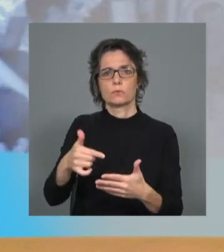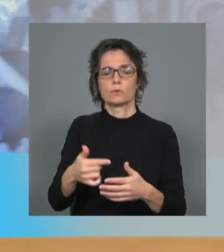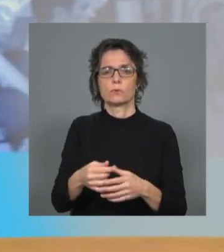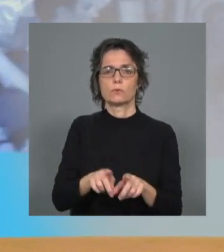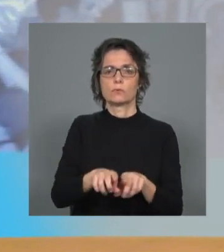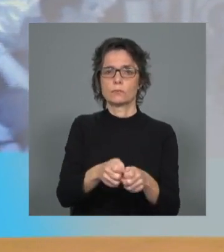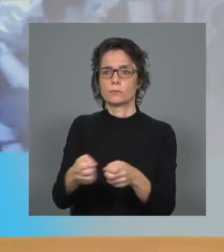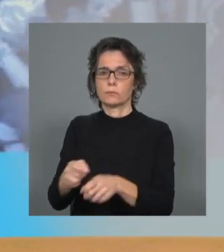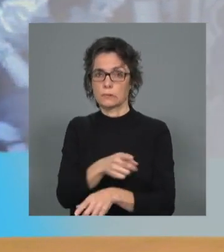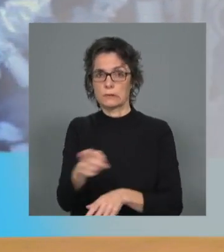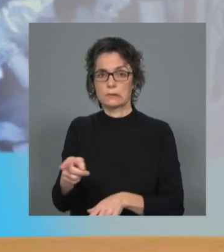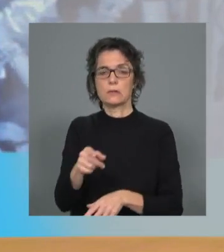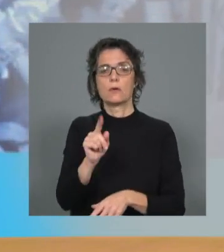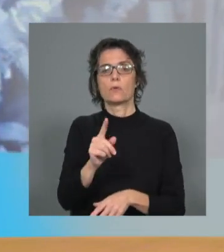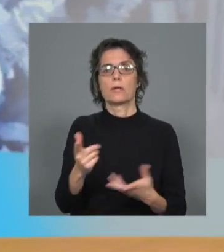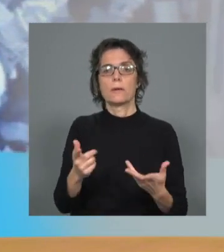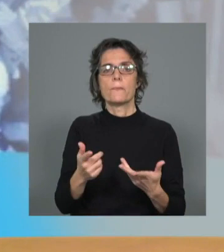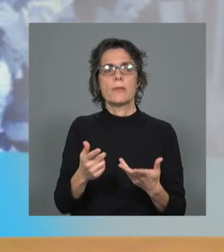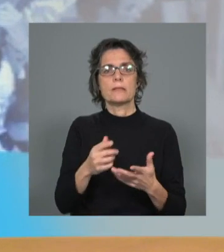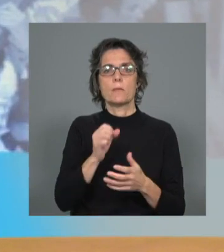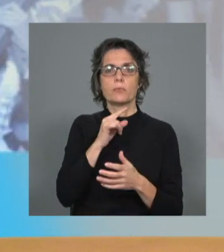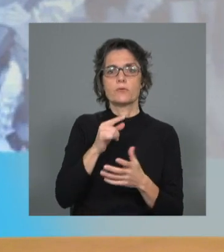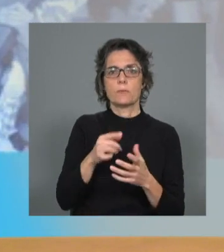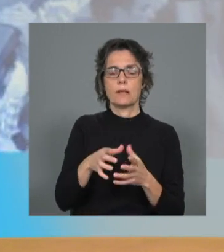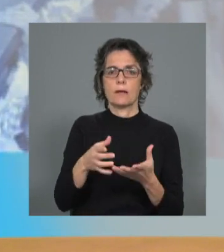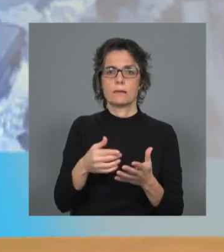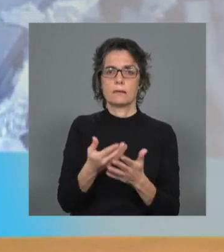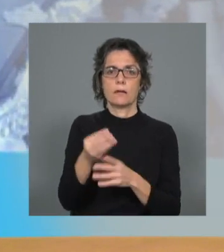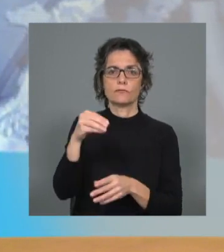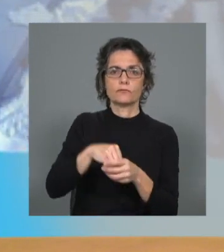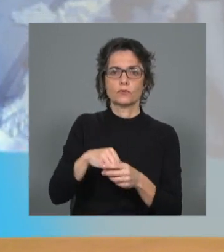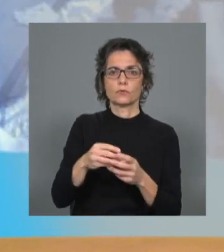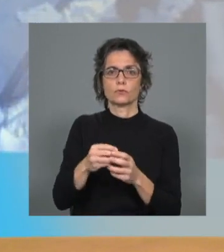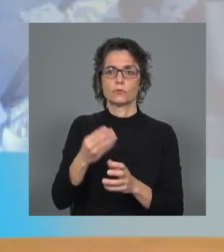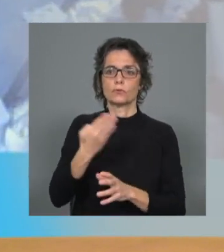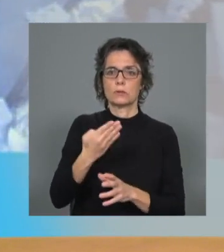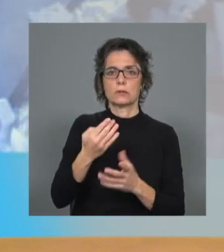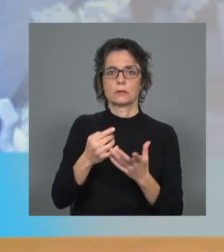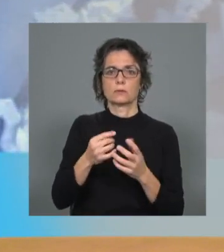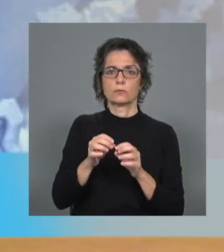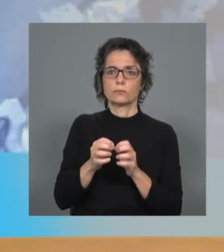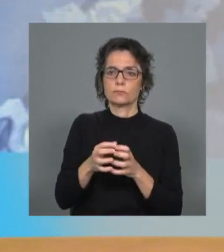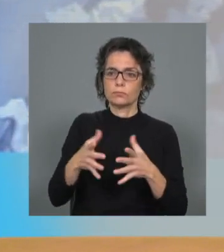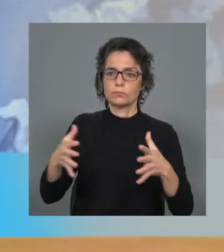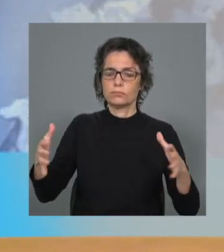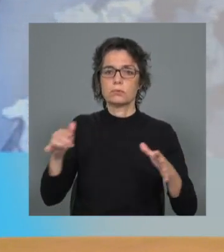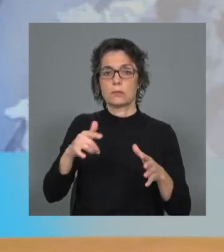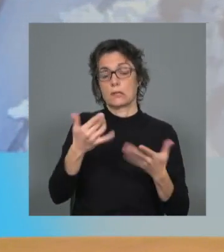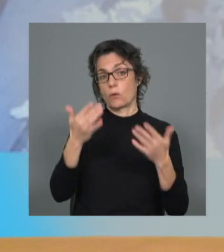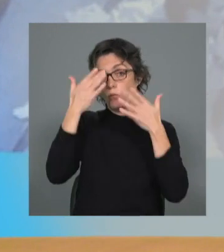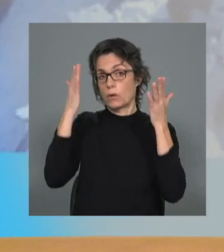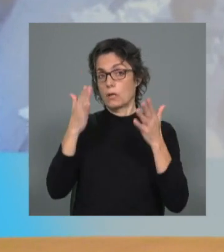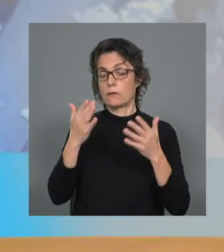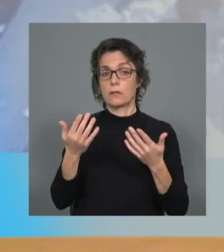partidos políticos, que é realmente este alargamento do direito ao voto e que numa democracia